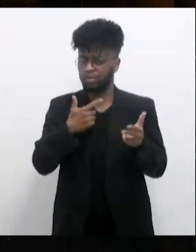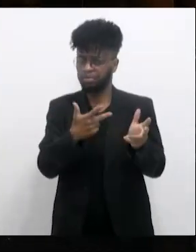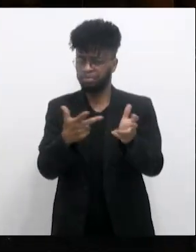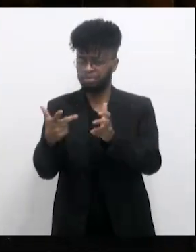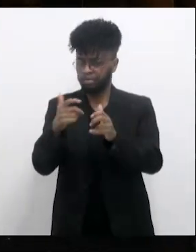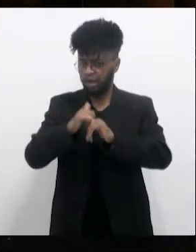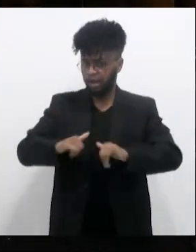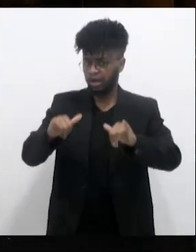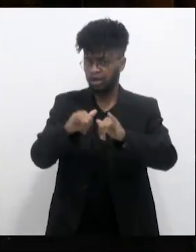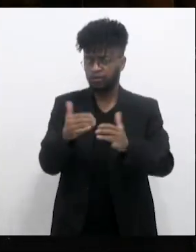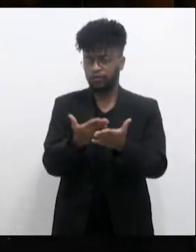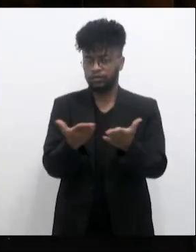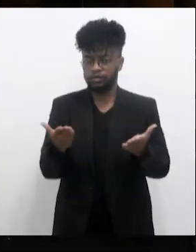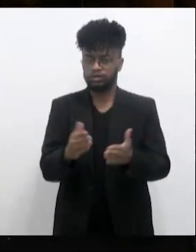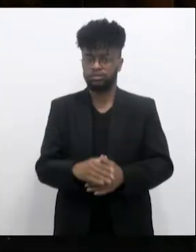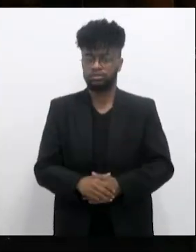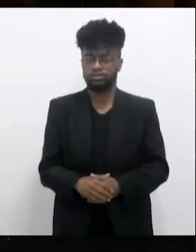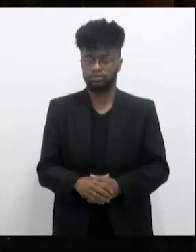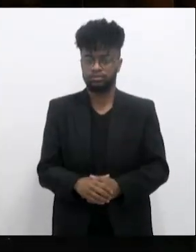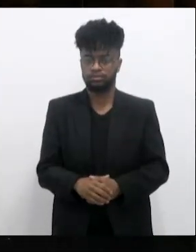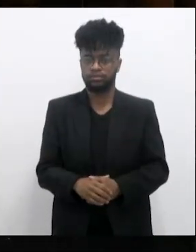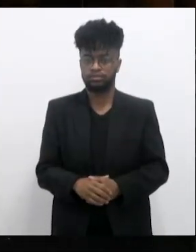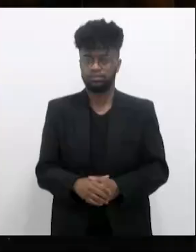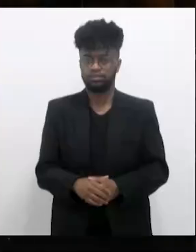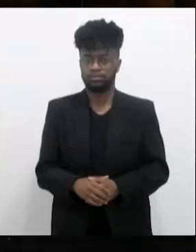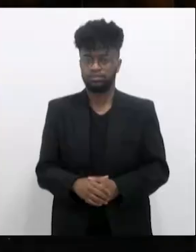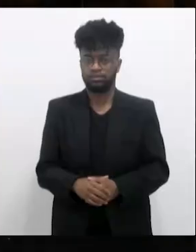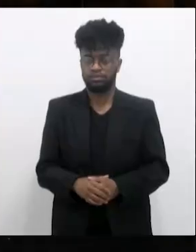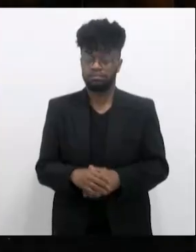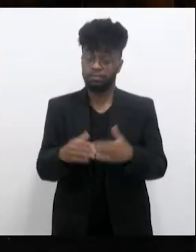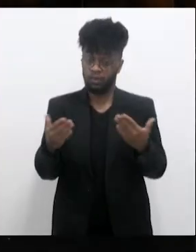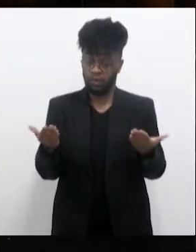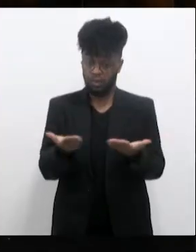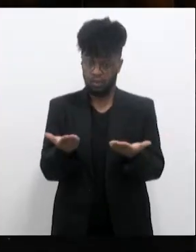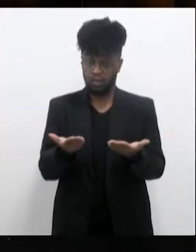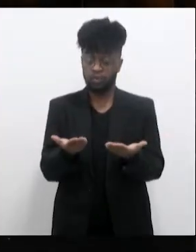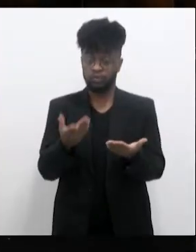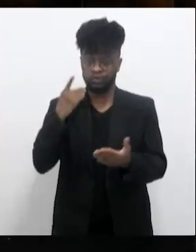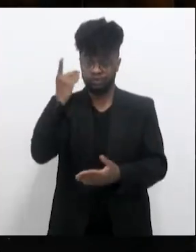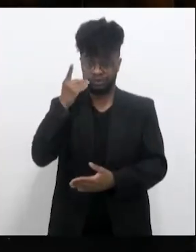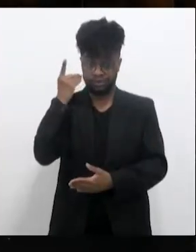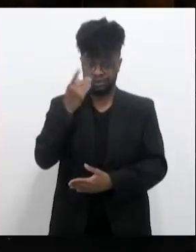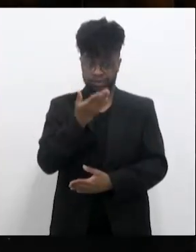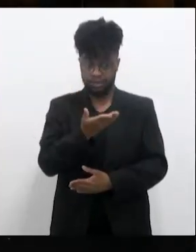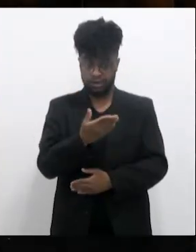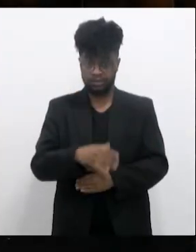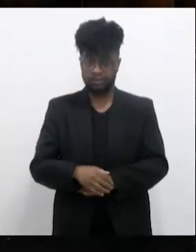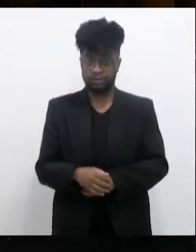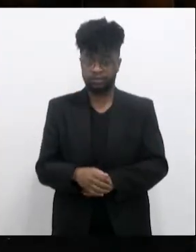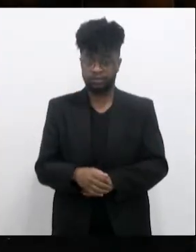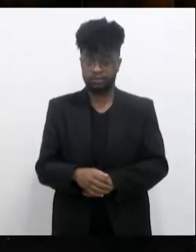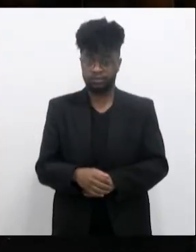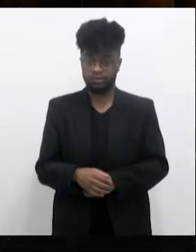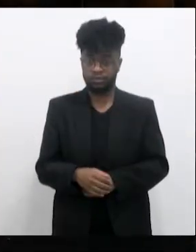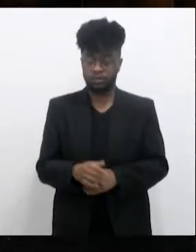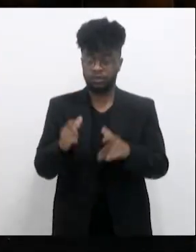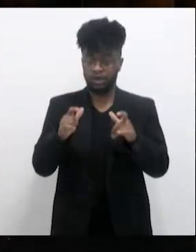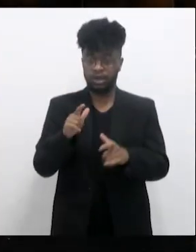aqui narrando. E hoje, deputado Dionísio Lins, lá no Largo do